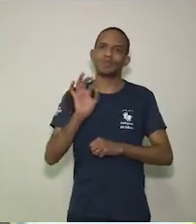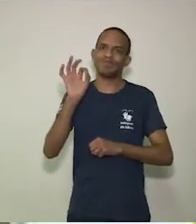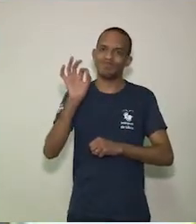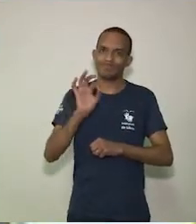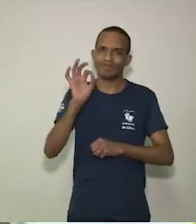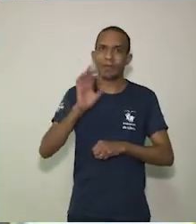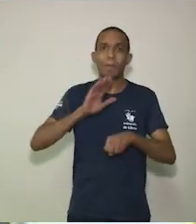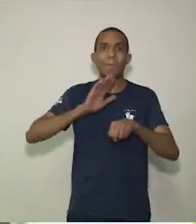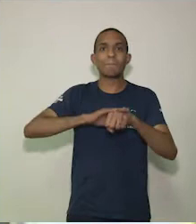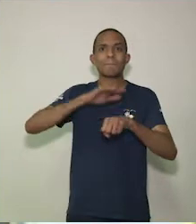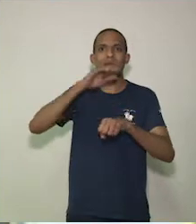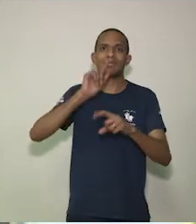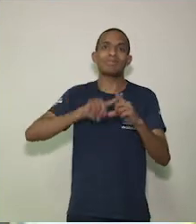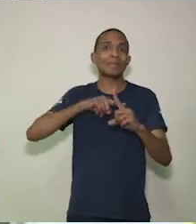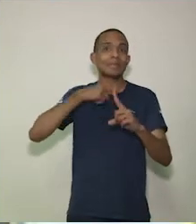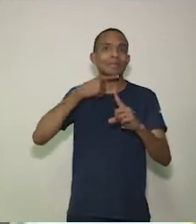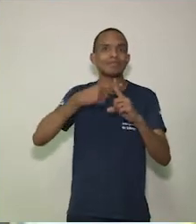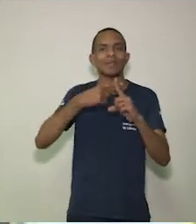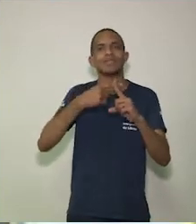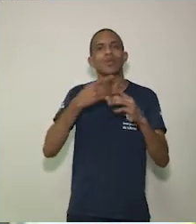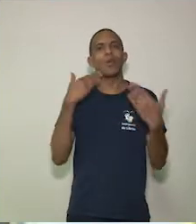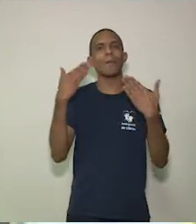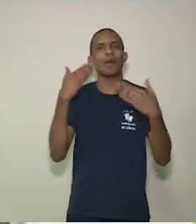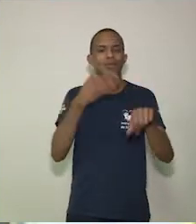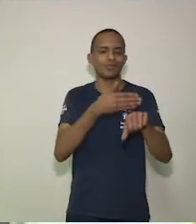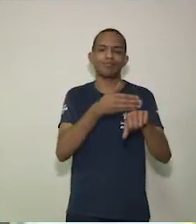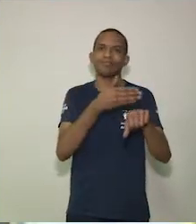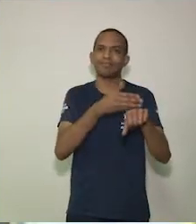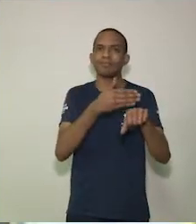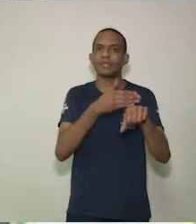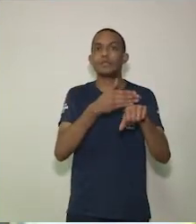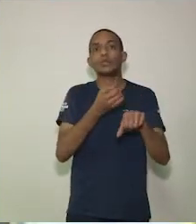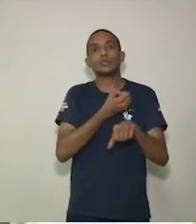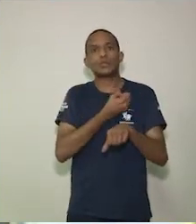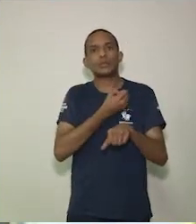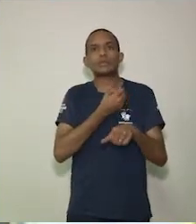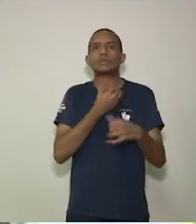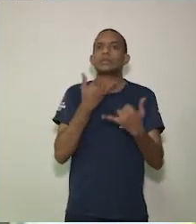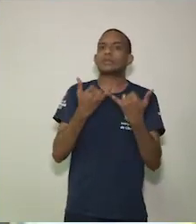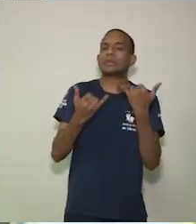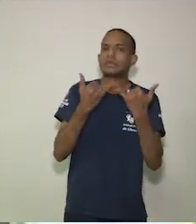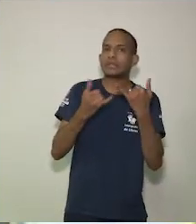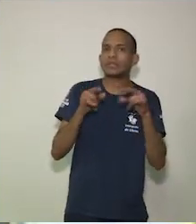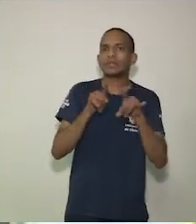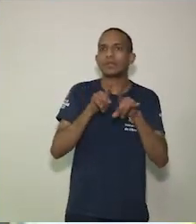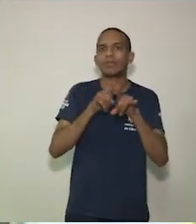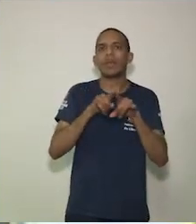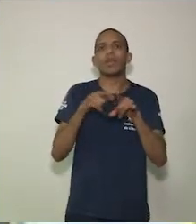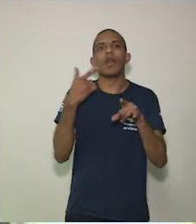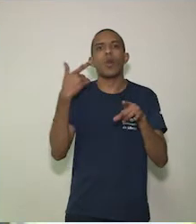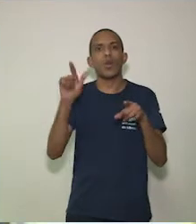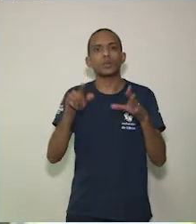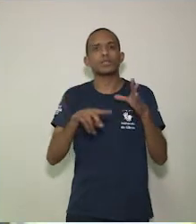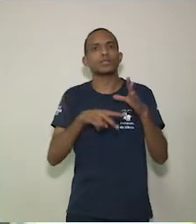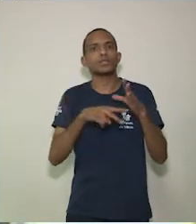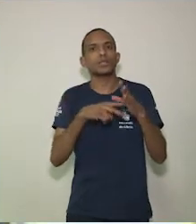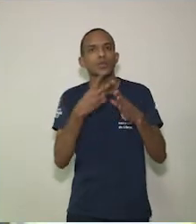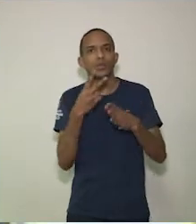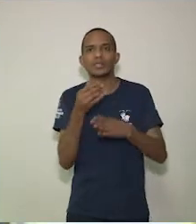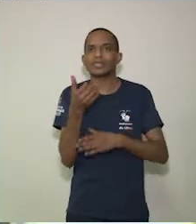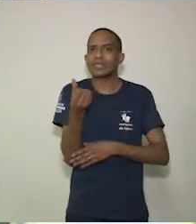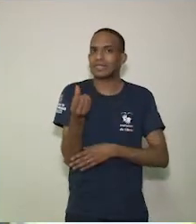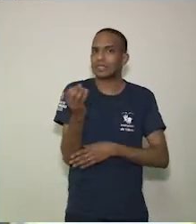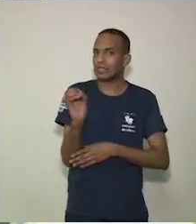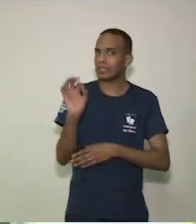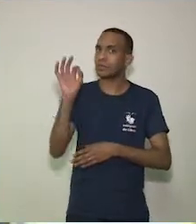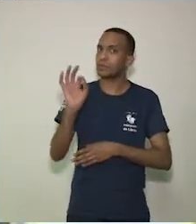82% maior do que os brancos. Um número muito parecido, muito semelhante com o da última fase, que mostrava